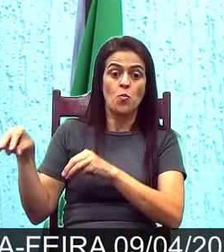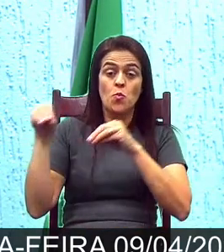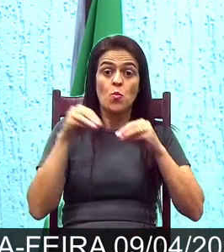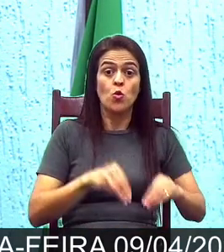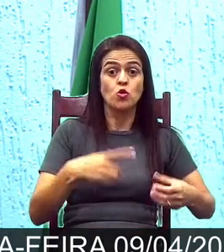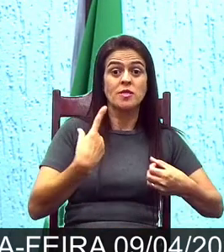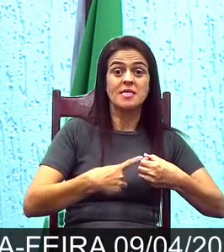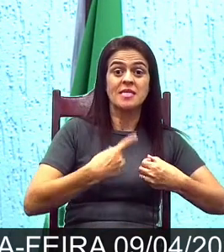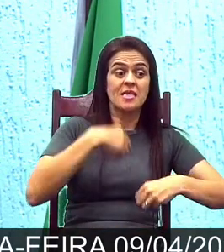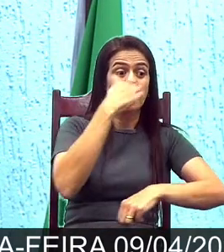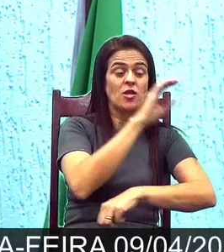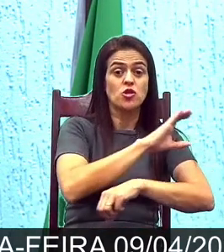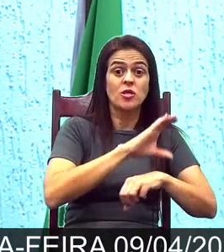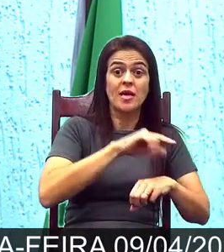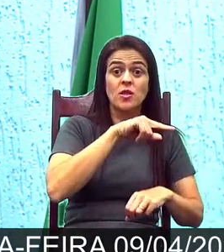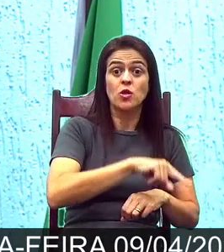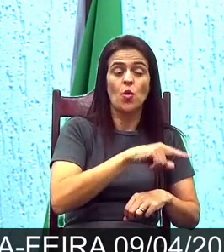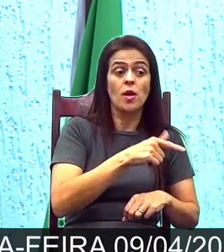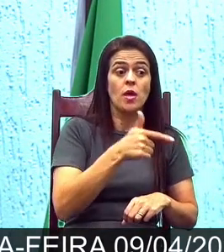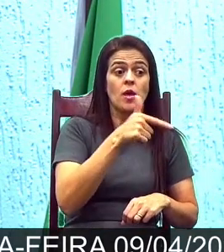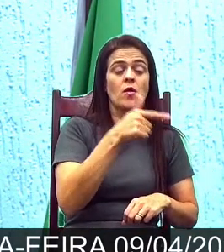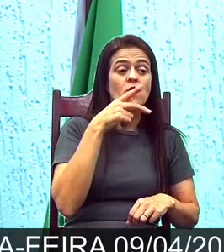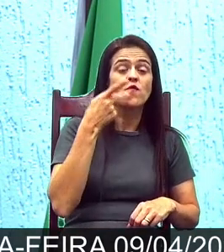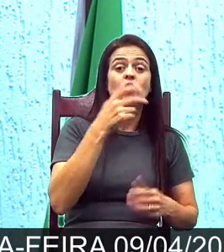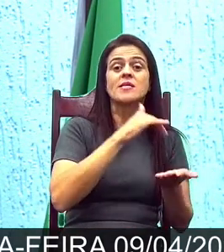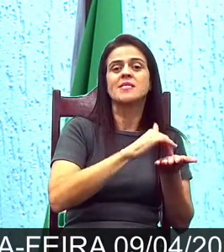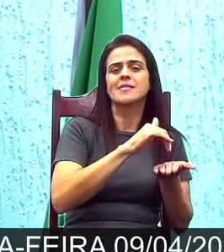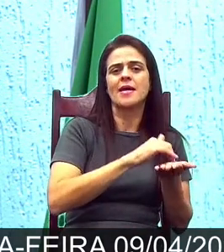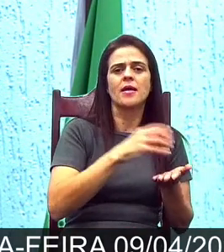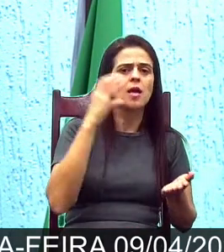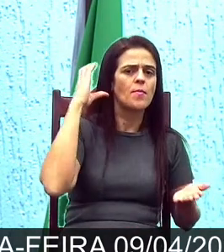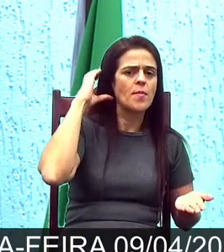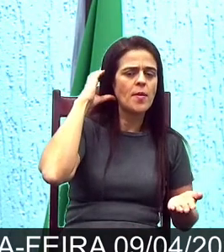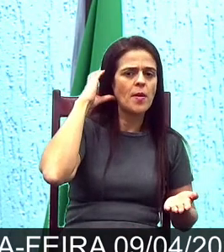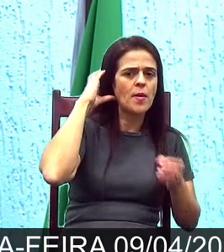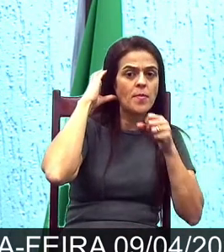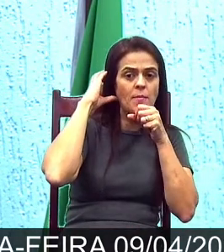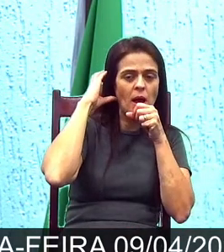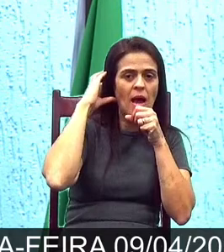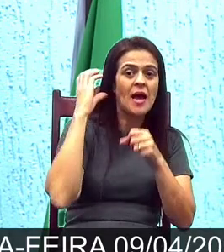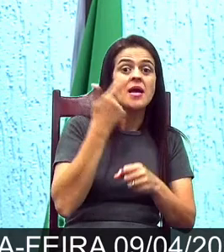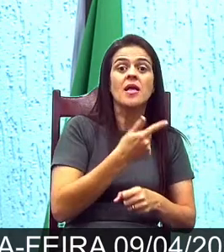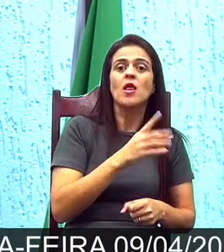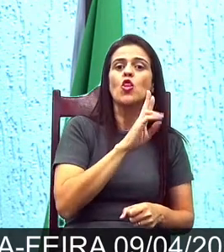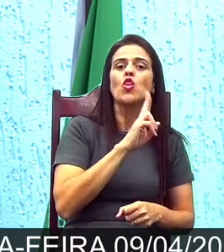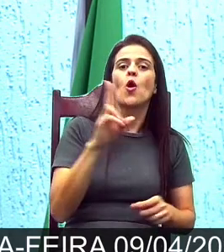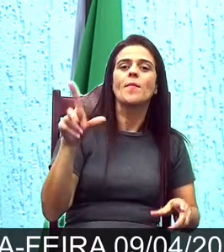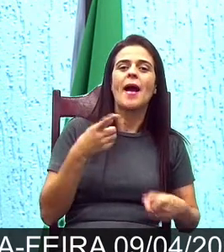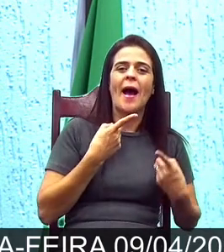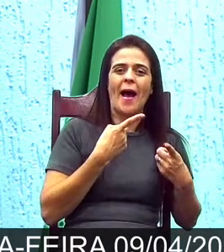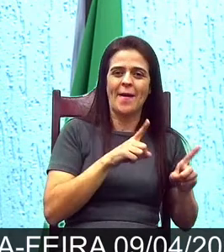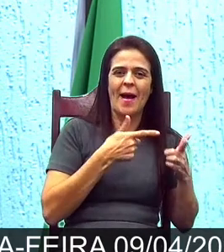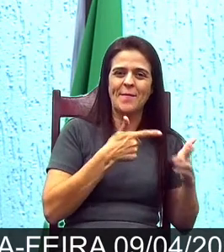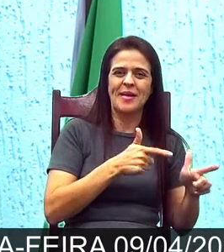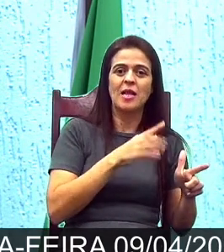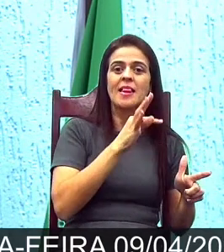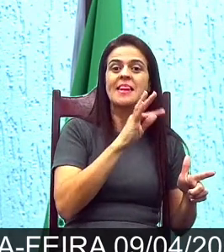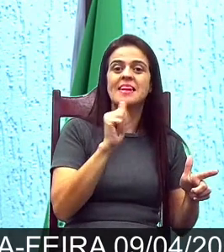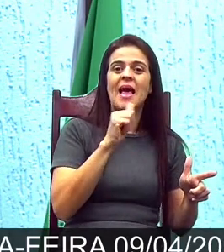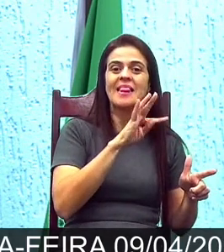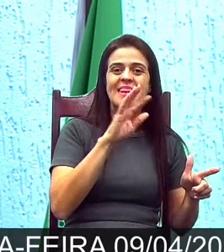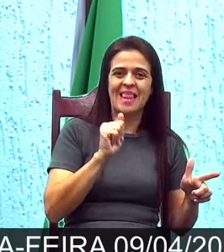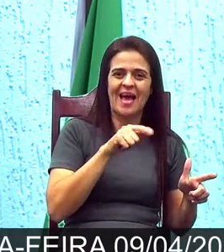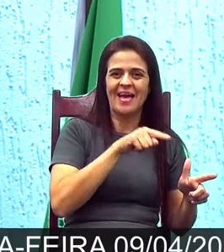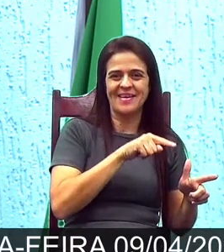ser recepcionista em uma rádio local e, após isso, ficou conhecida na cidade como Tatá, por seu atendimento e conversas